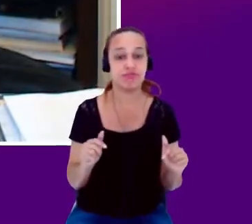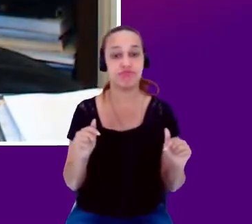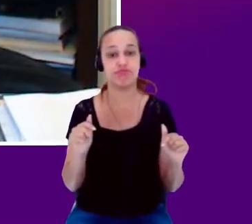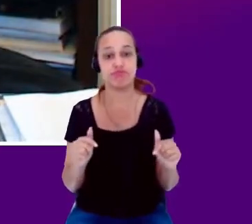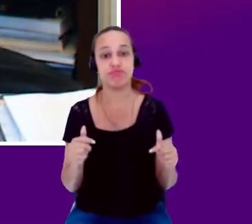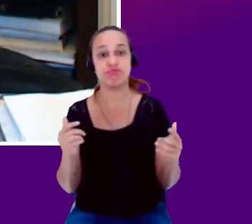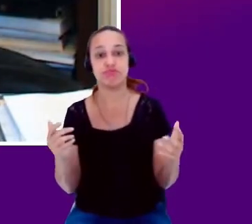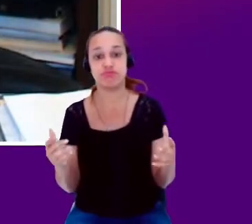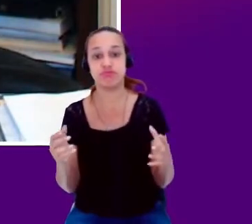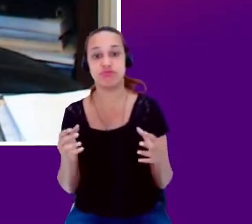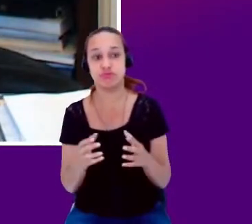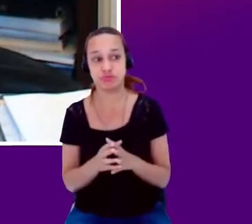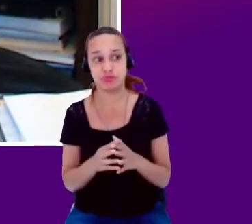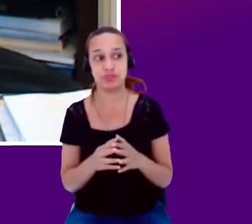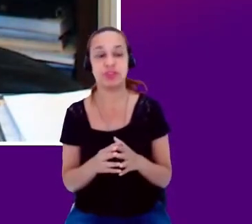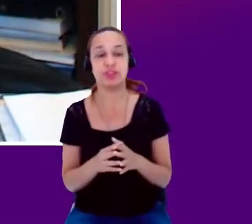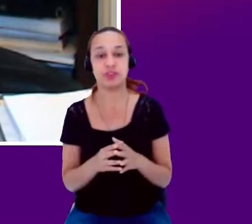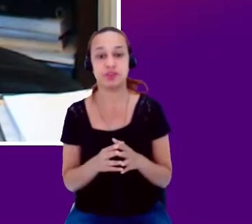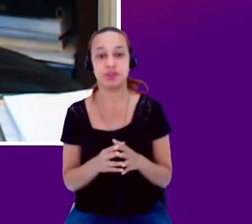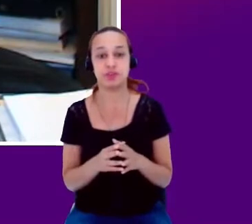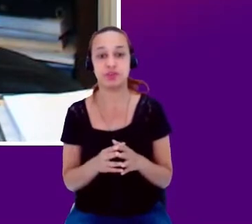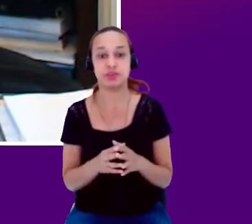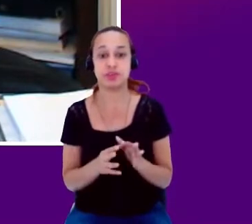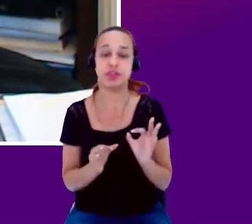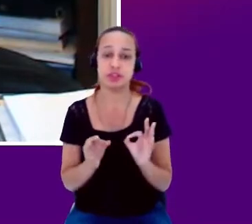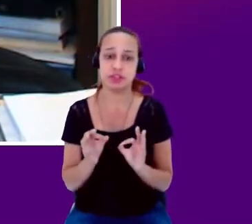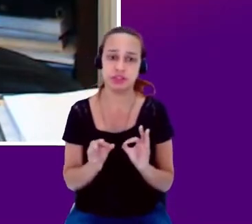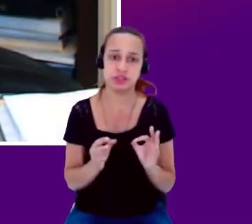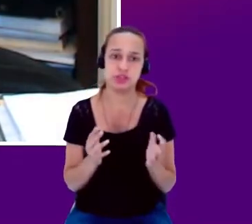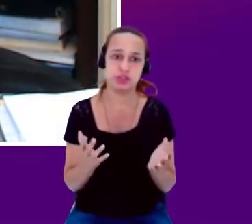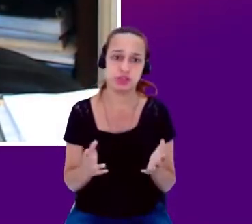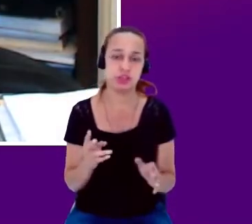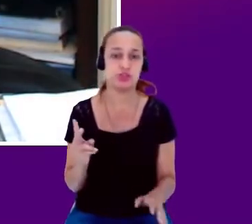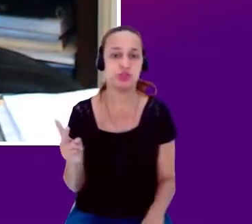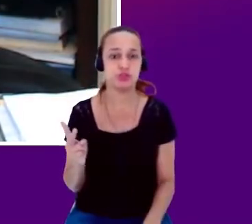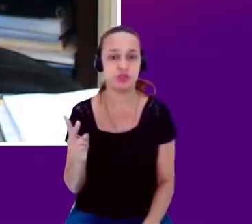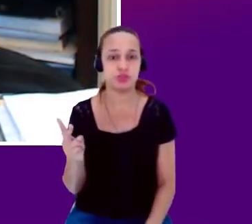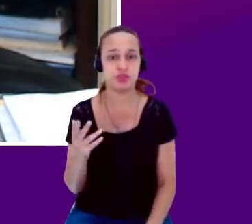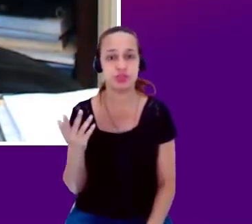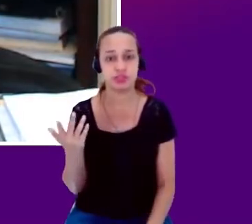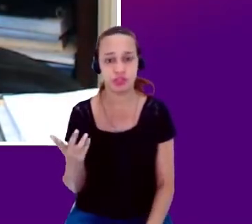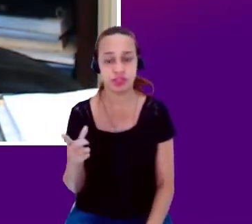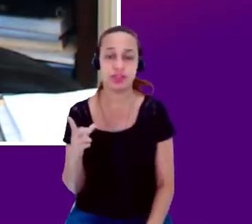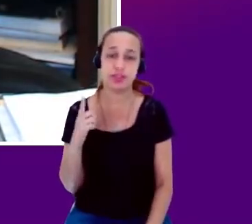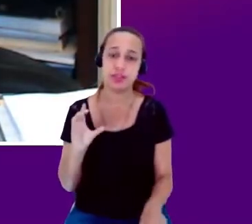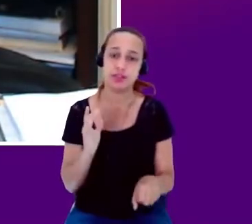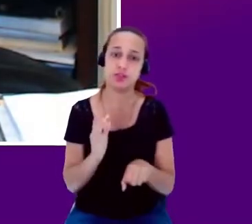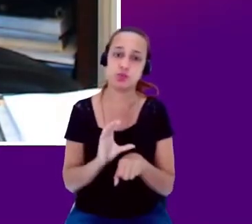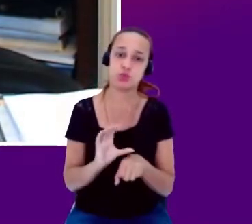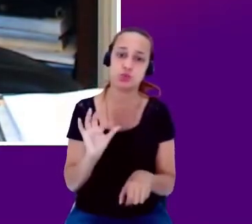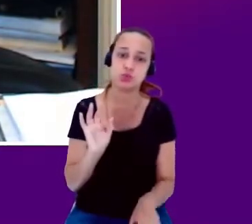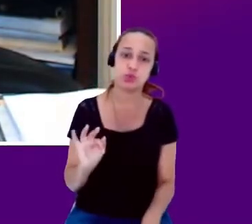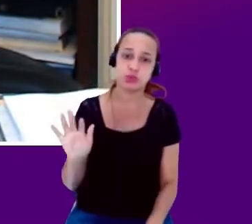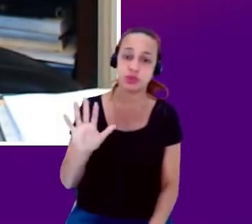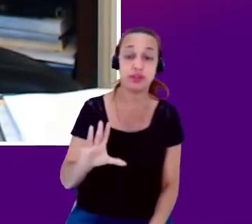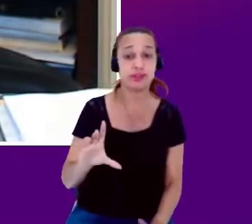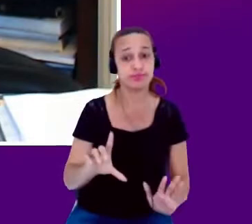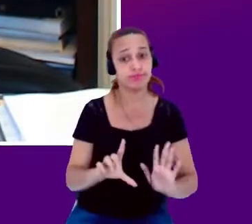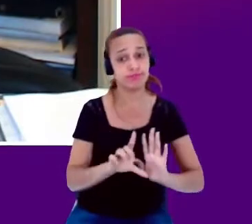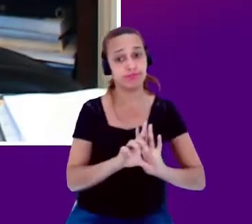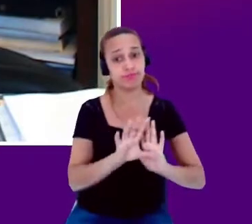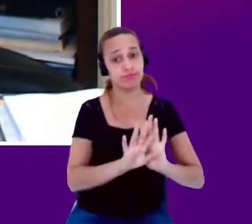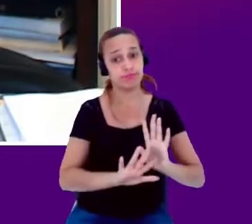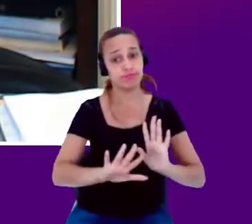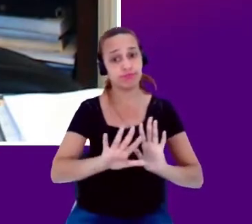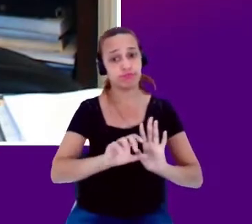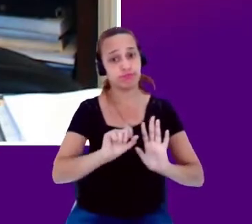discriminação efetuada é justa ou injusta em vista dos valores tutelados na Constituição e da legislação. Pode-se dizer, e